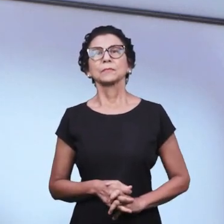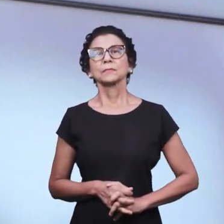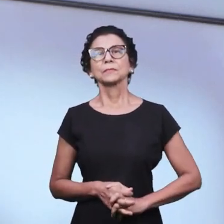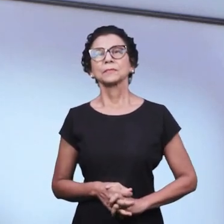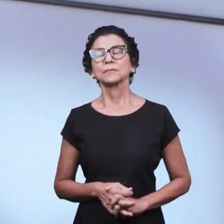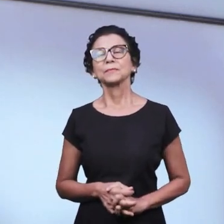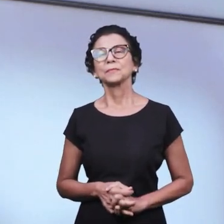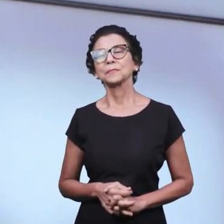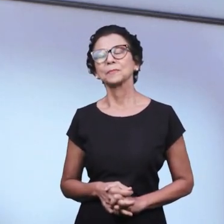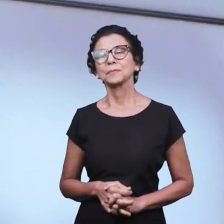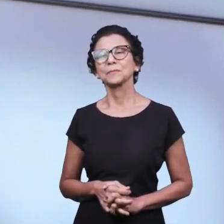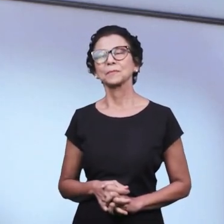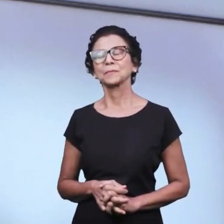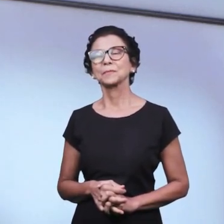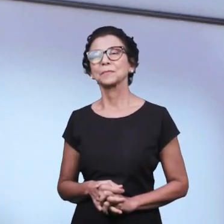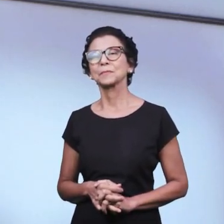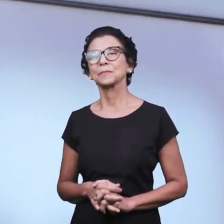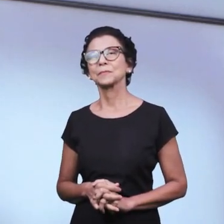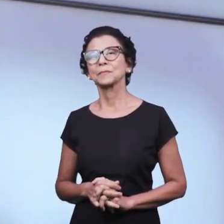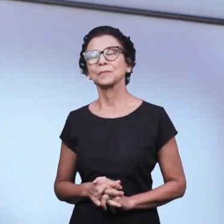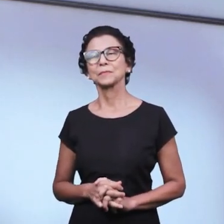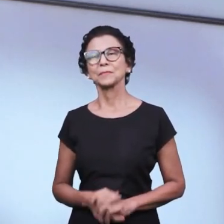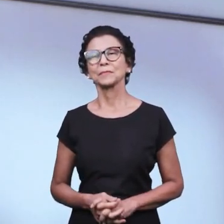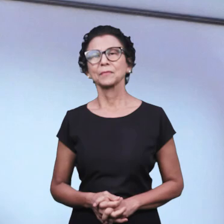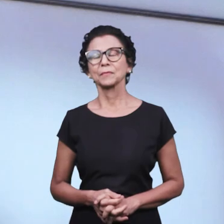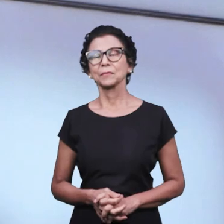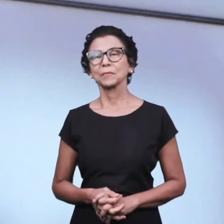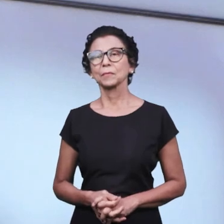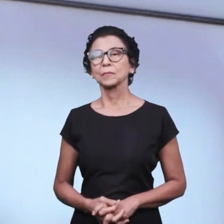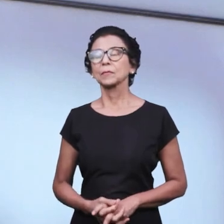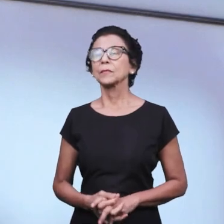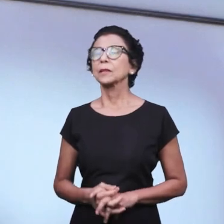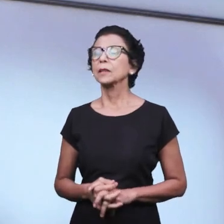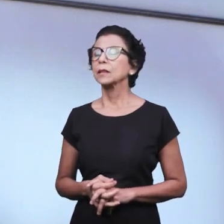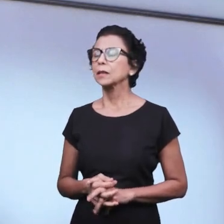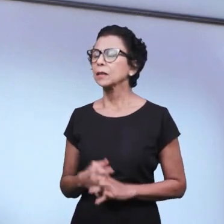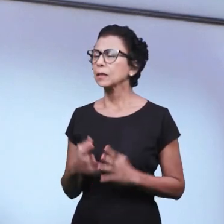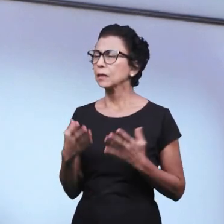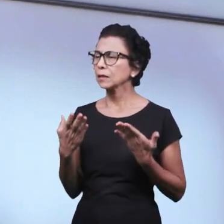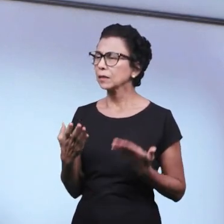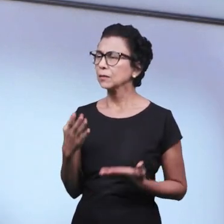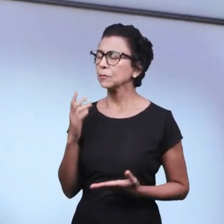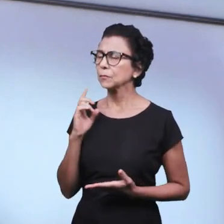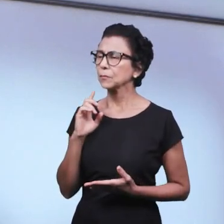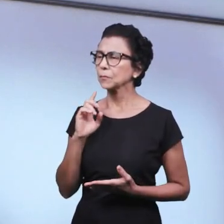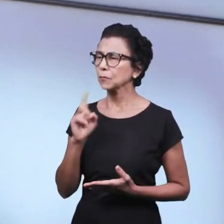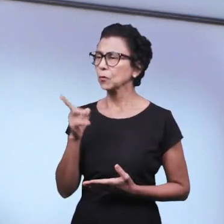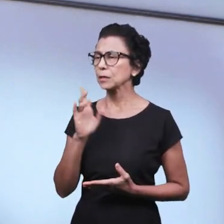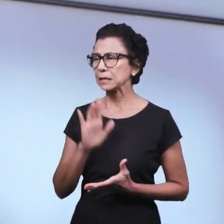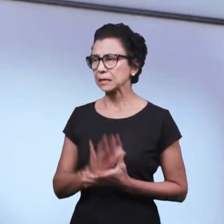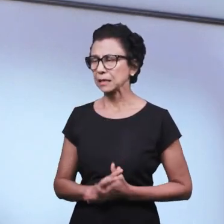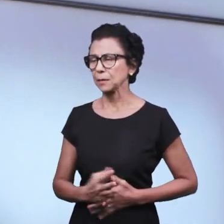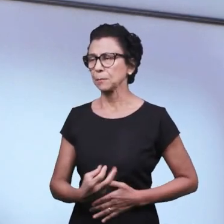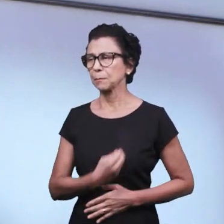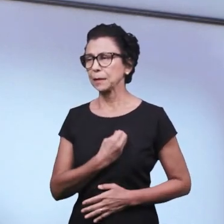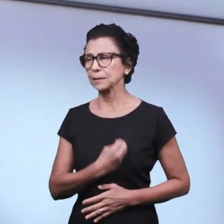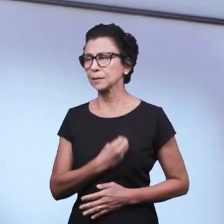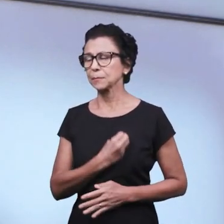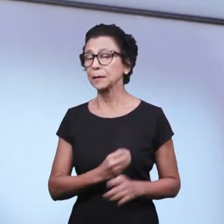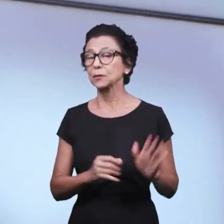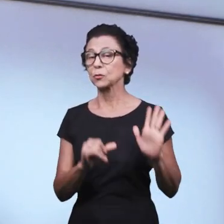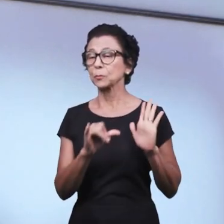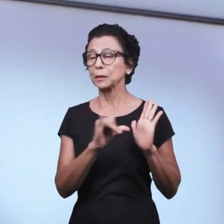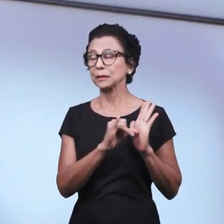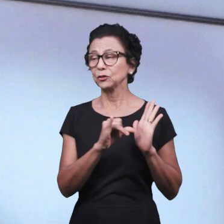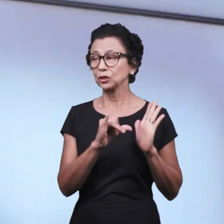Quais foram os desafios de participar de um edital como esse e sair tão nova,